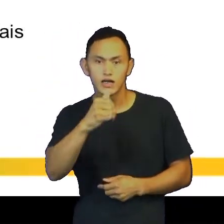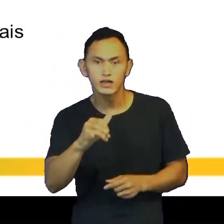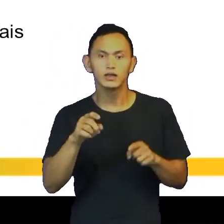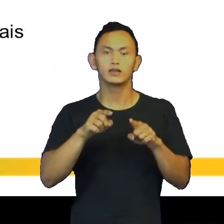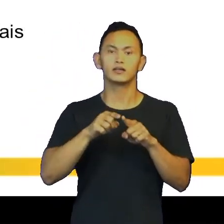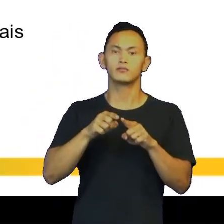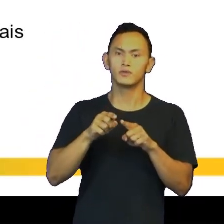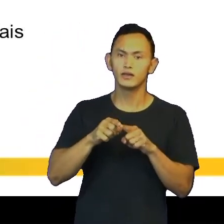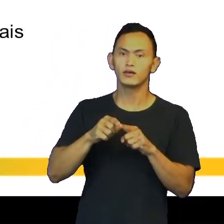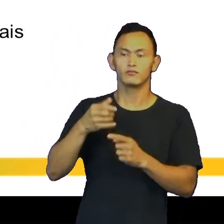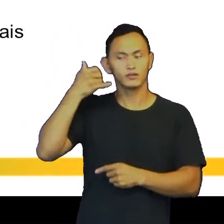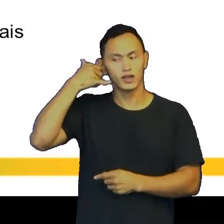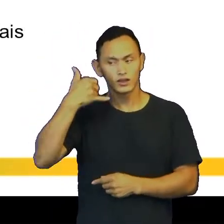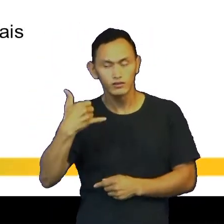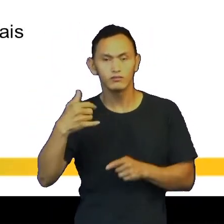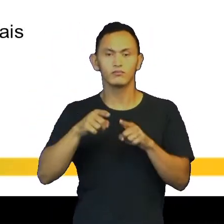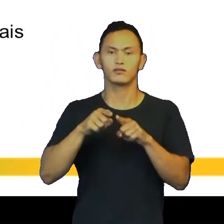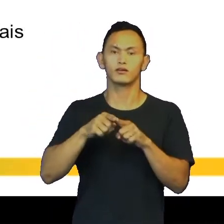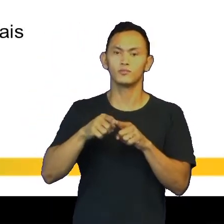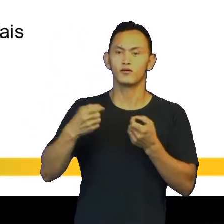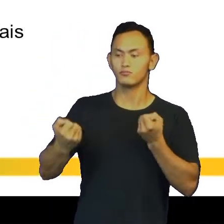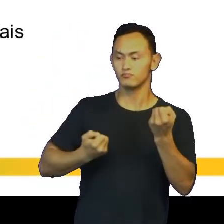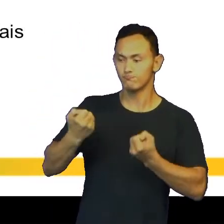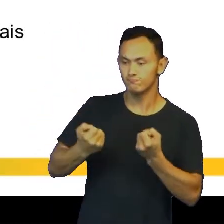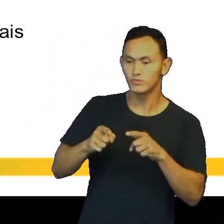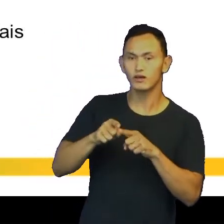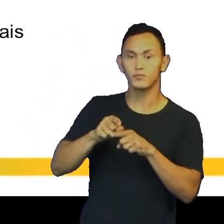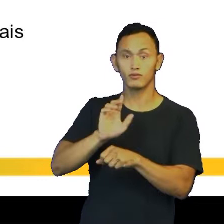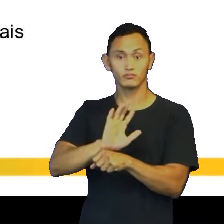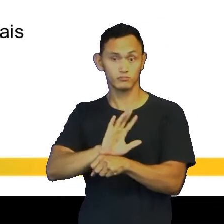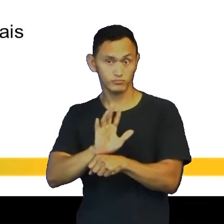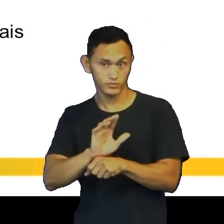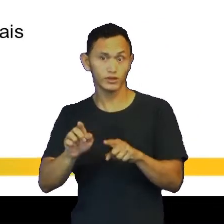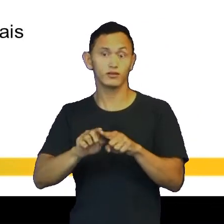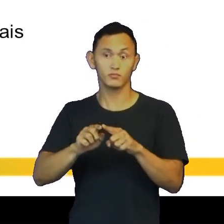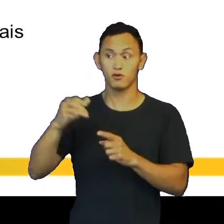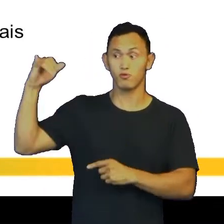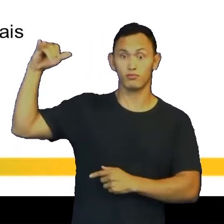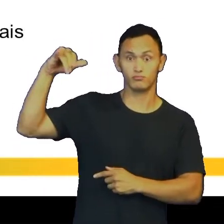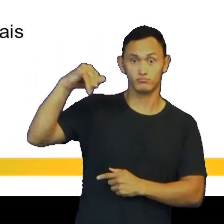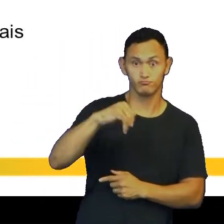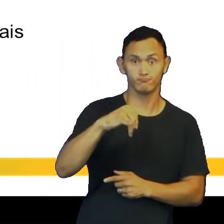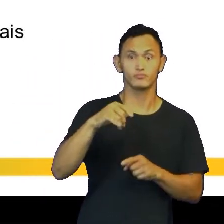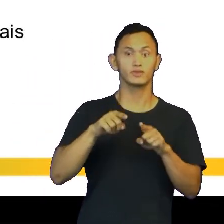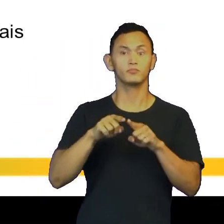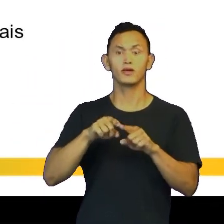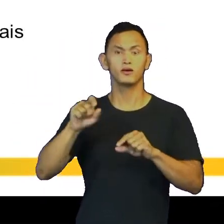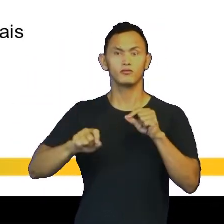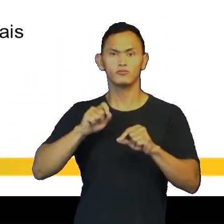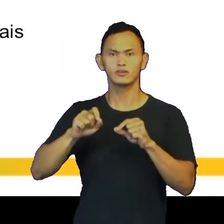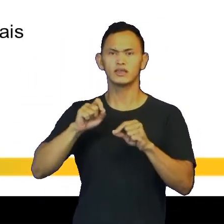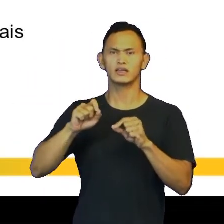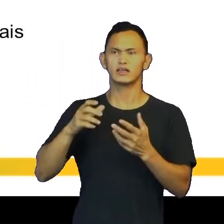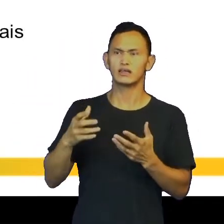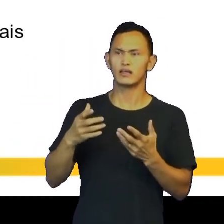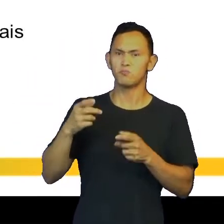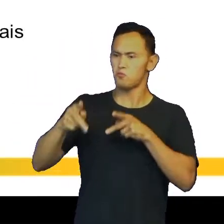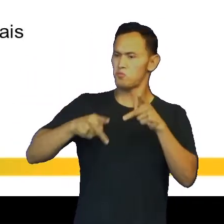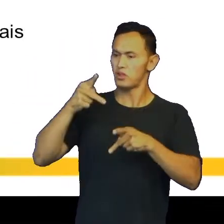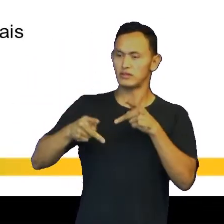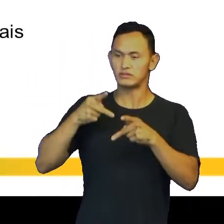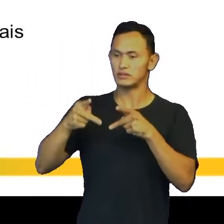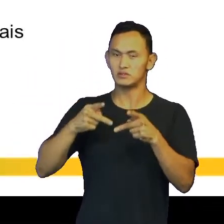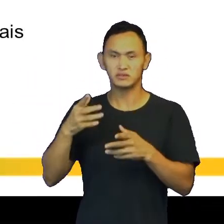fonógrafo o telefone o automóvel o cinema e o avião né causam grande Euforia ali na